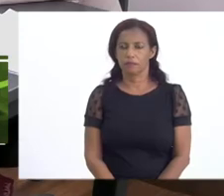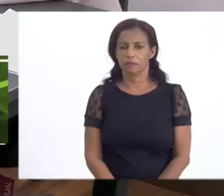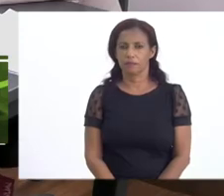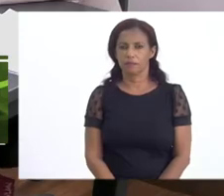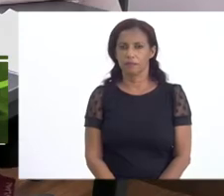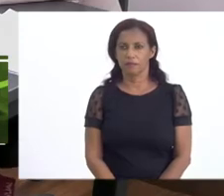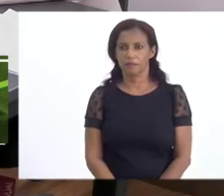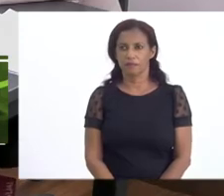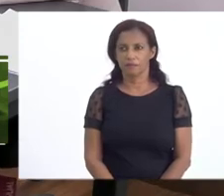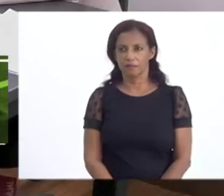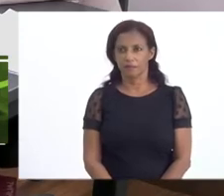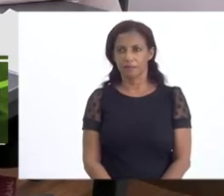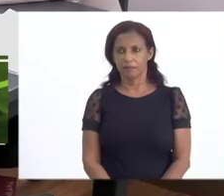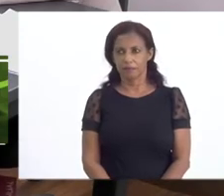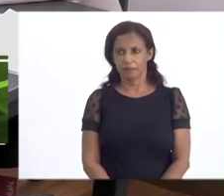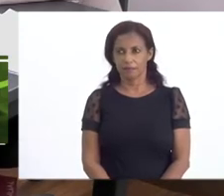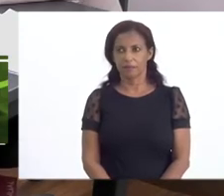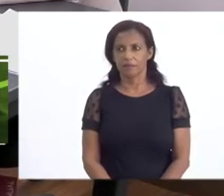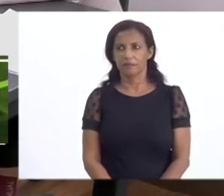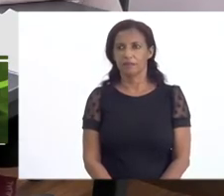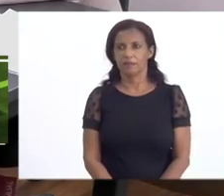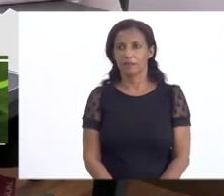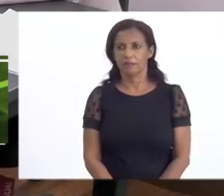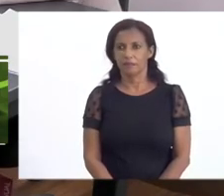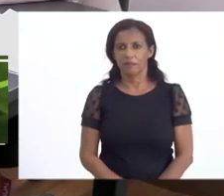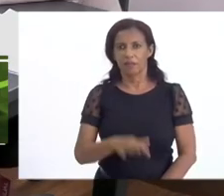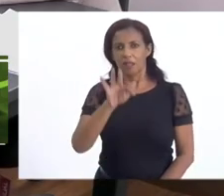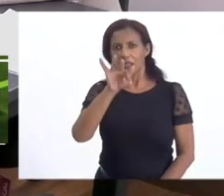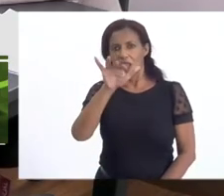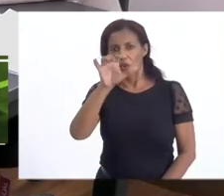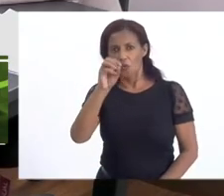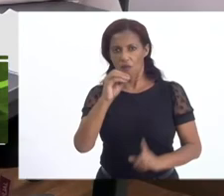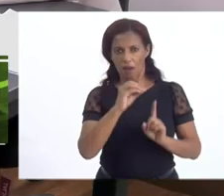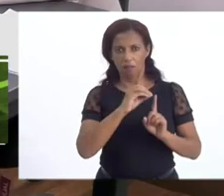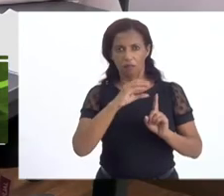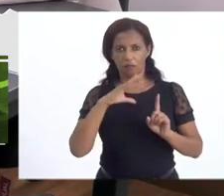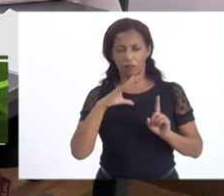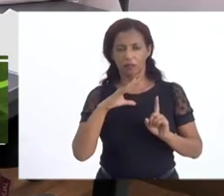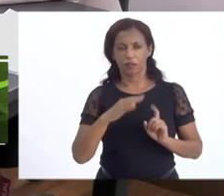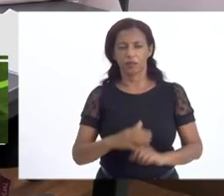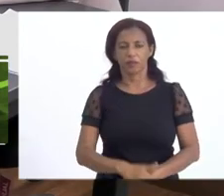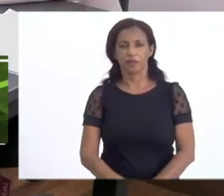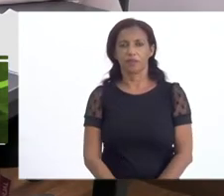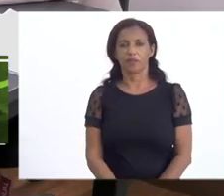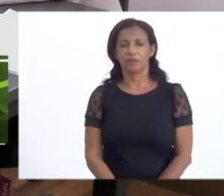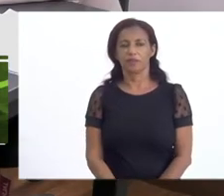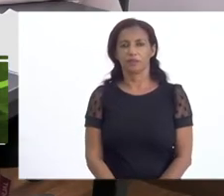Está sim, eu estou vendo ele na tela. O Fábio está te habilitando, Marcos.